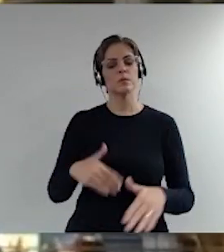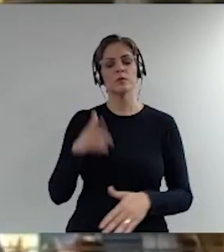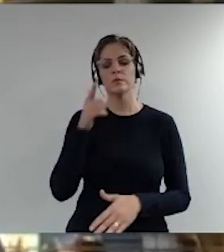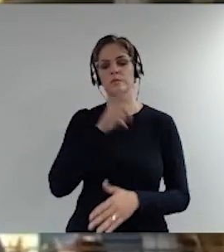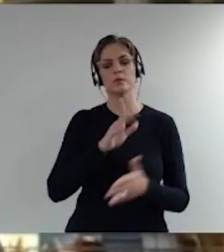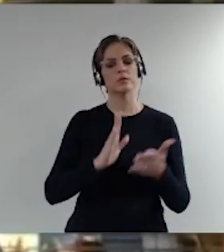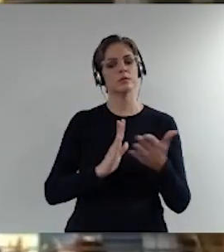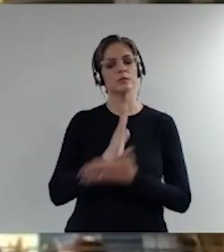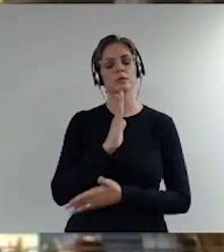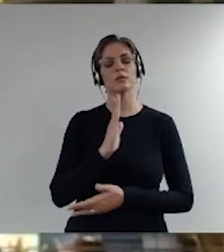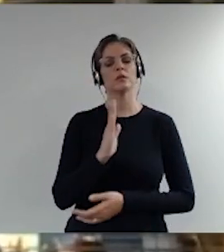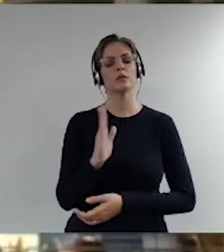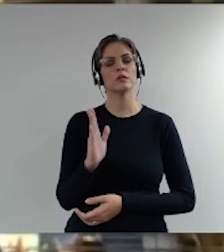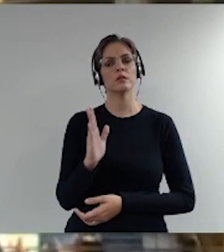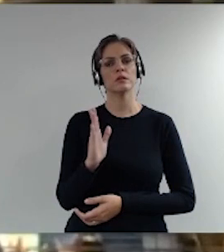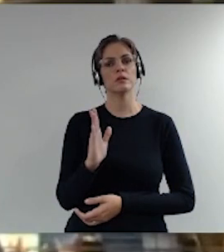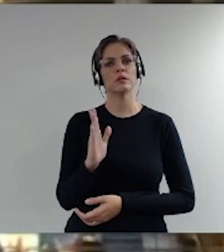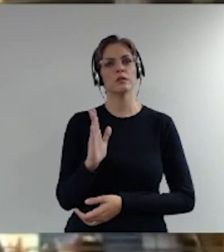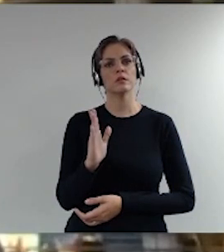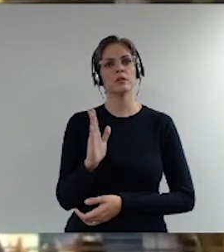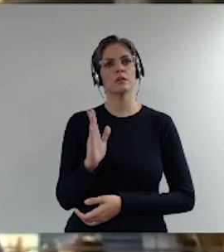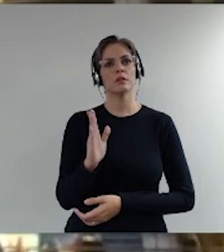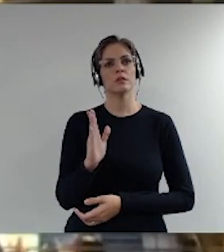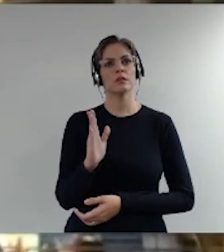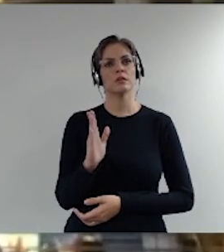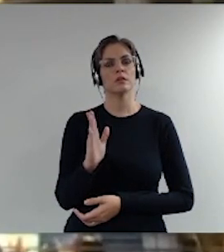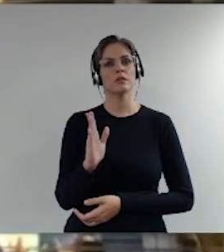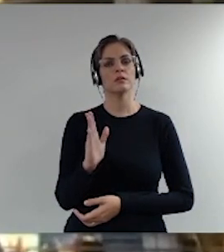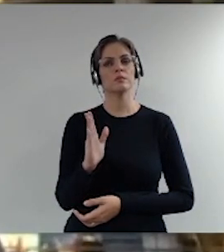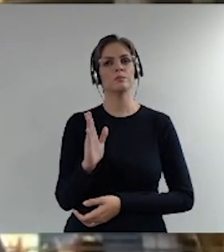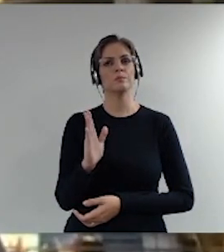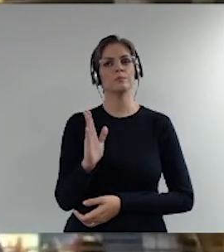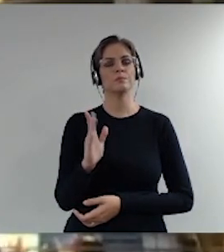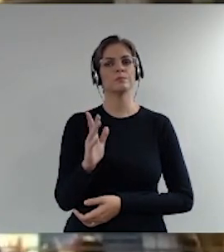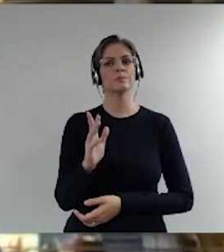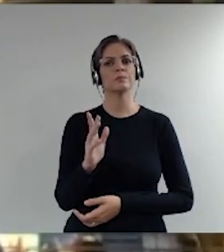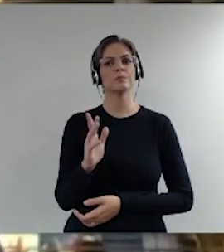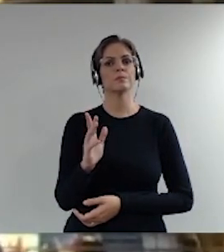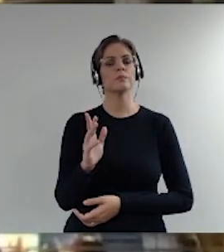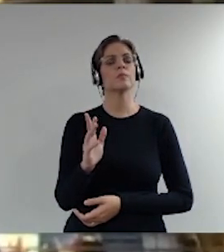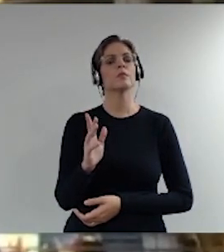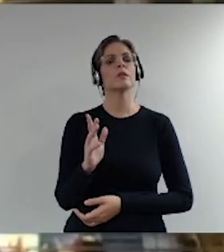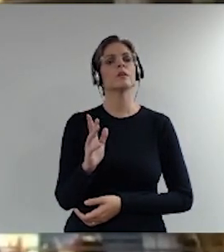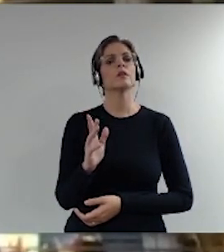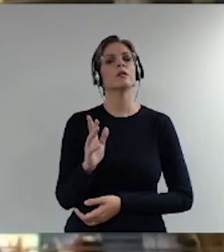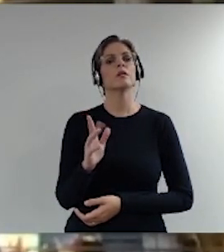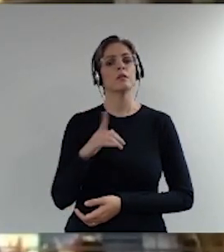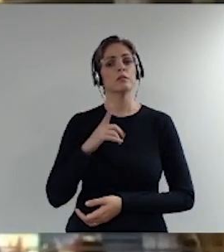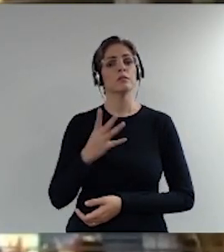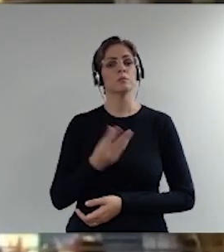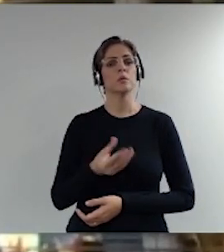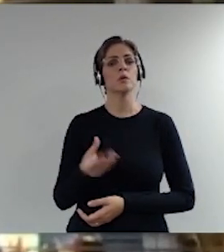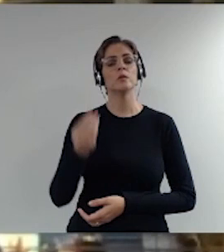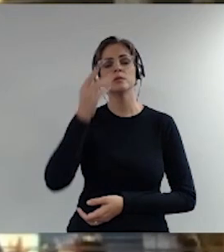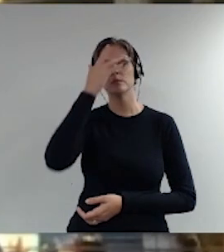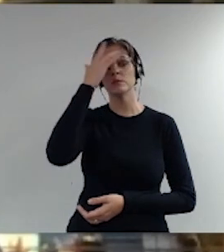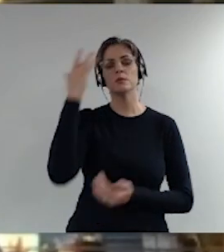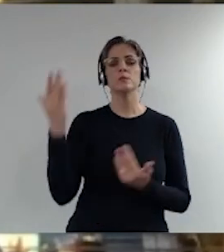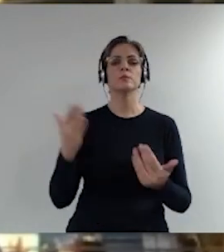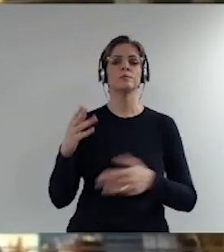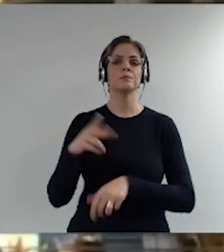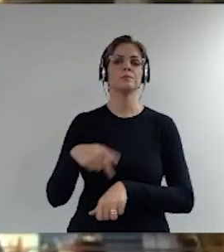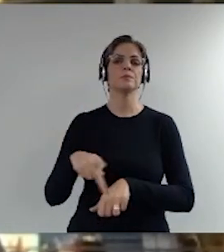nação maior que a nação, ainda avanço, maior que a nação do Uruguai, por exemplo, em população, que tem 3,5 milhões